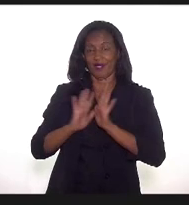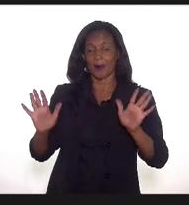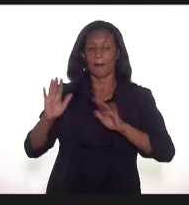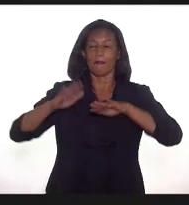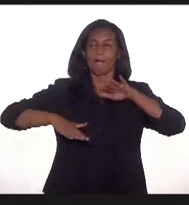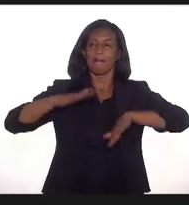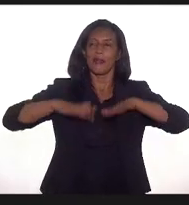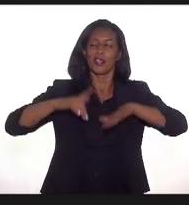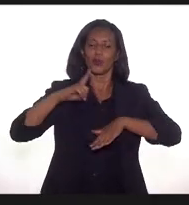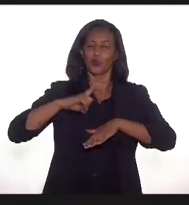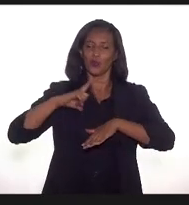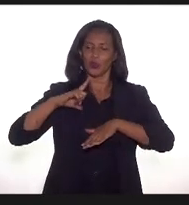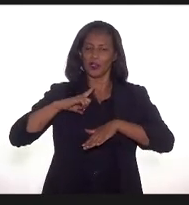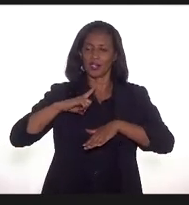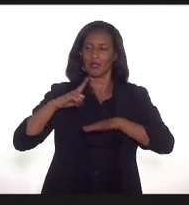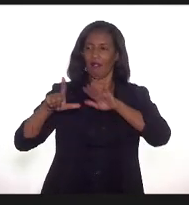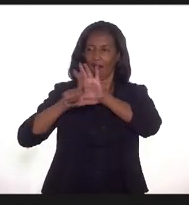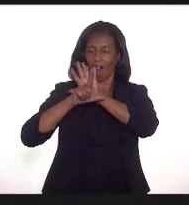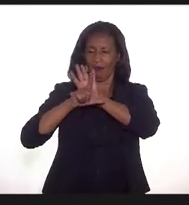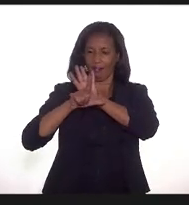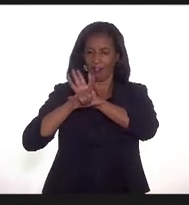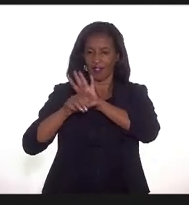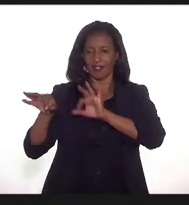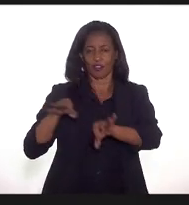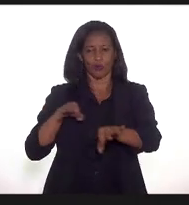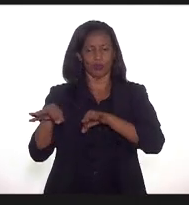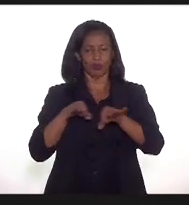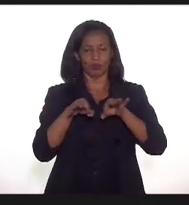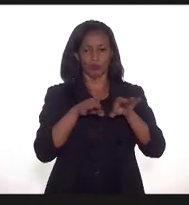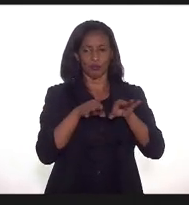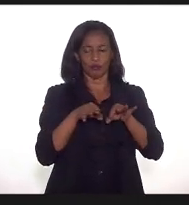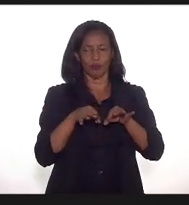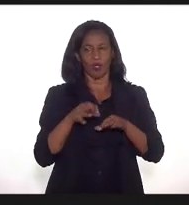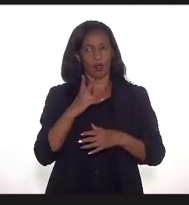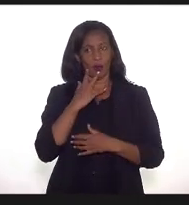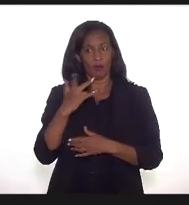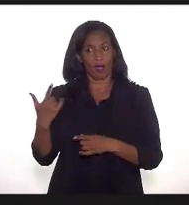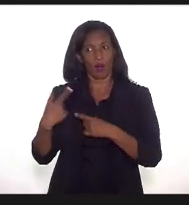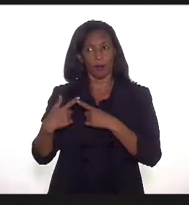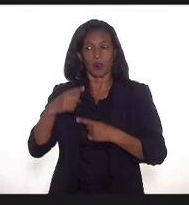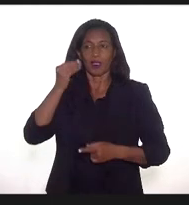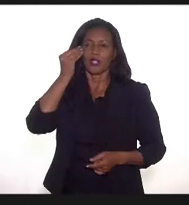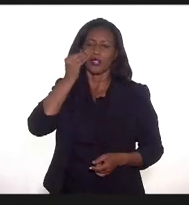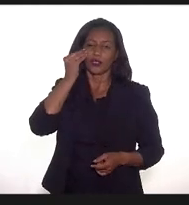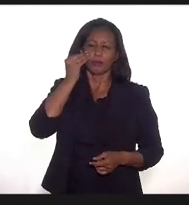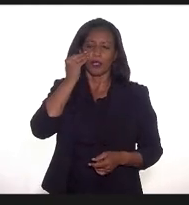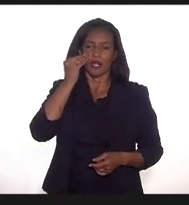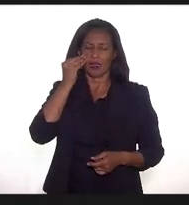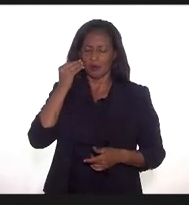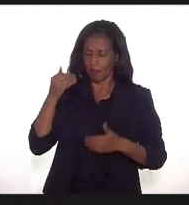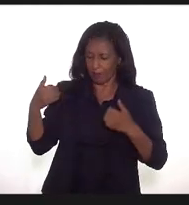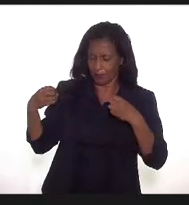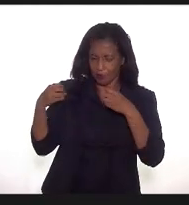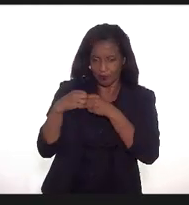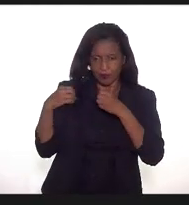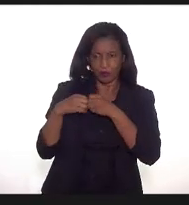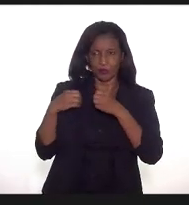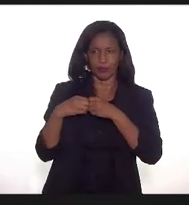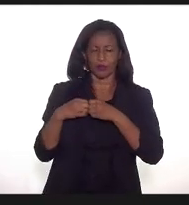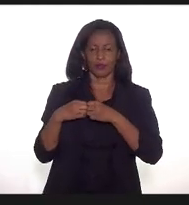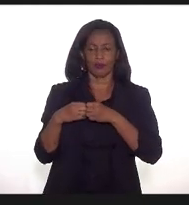que esteja na lei e esteja no plano. Aí digo isso pela experiência mais recente, que nós temos